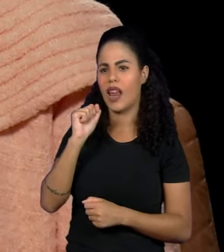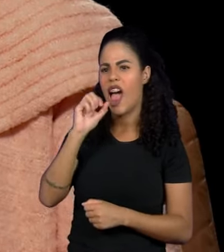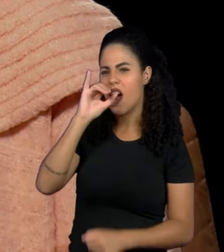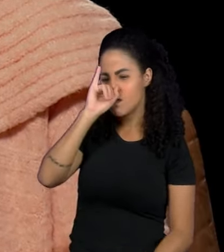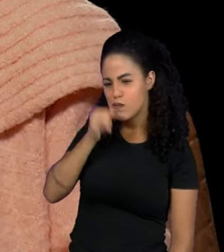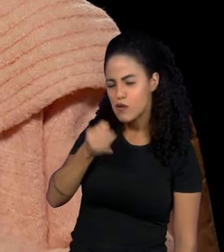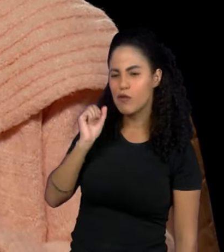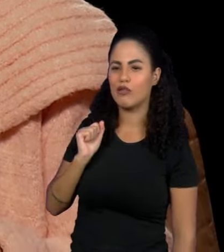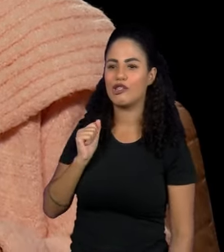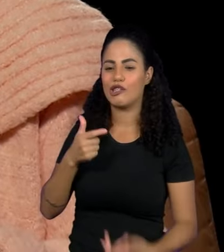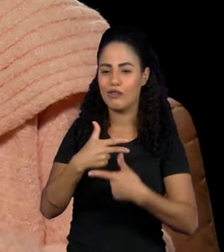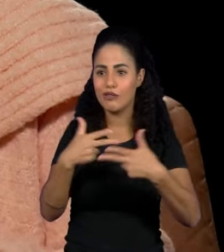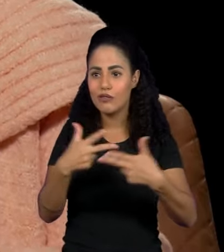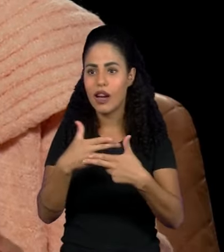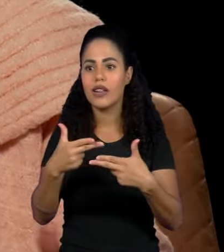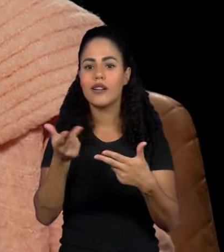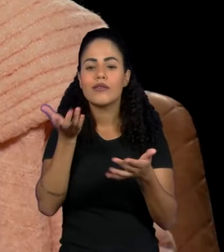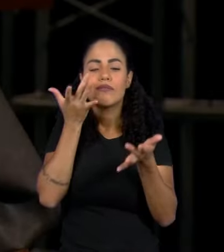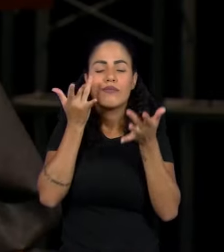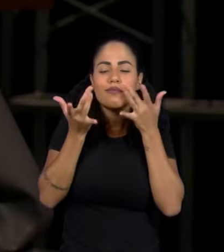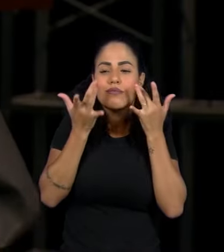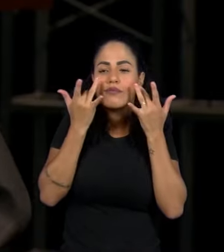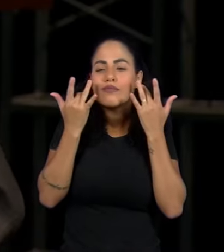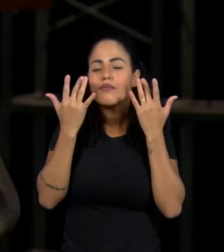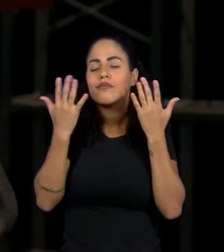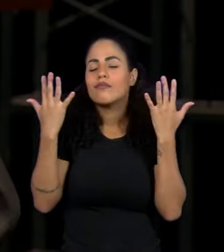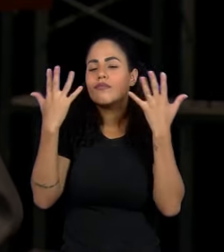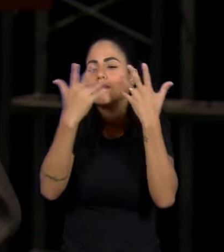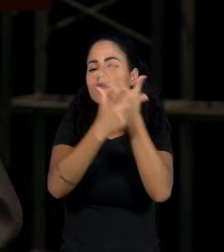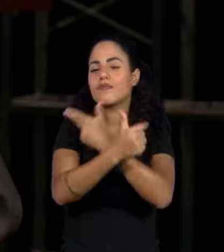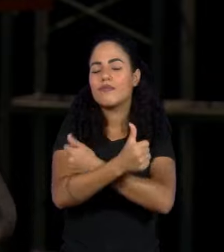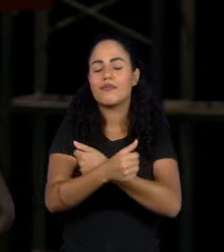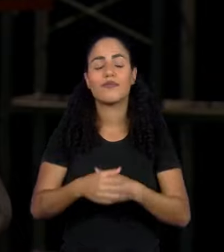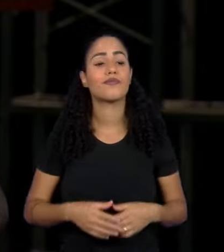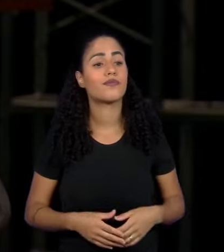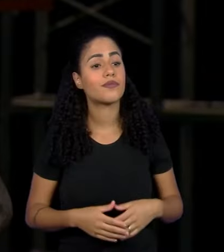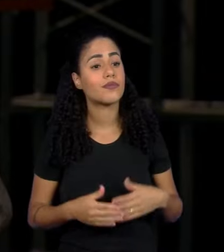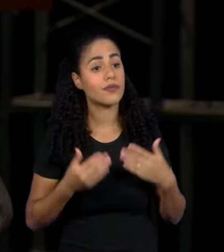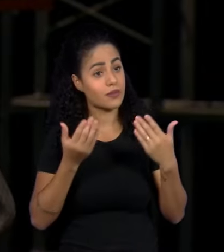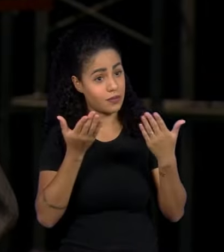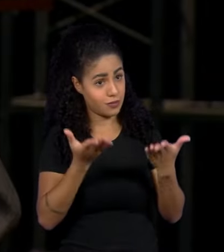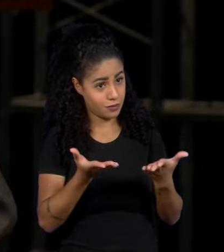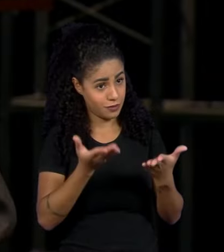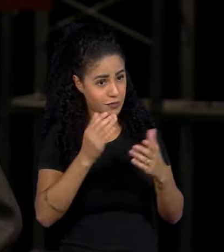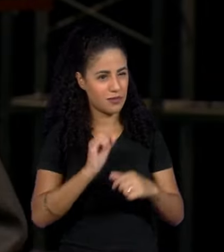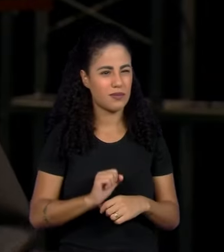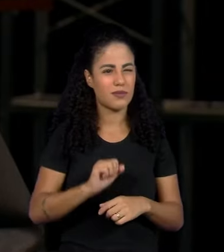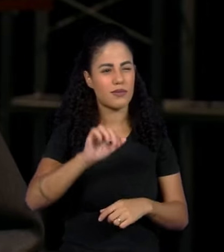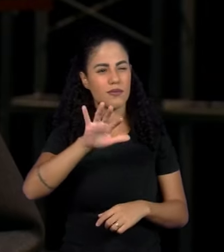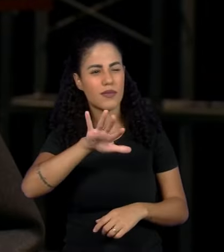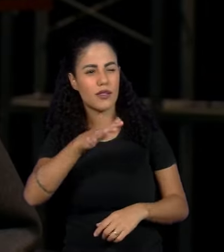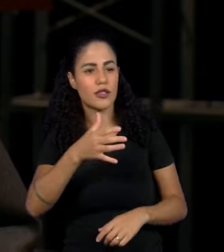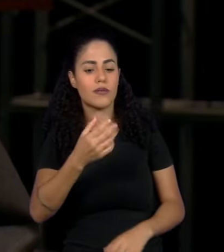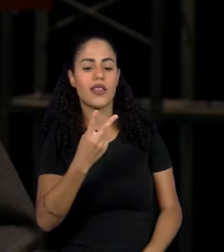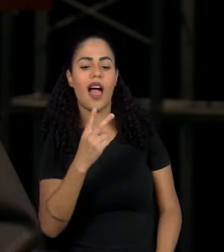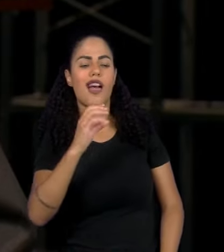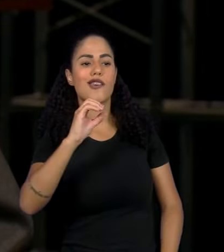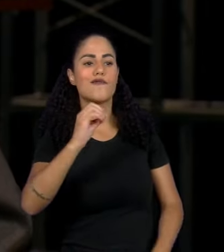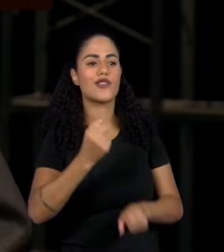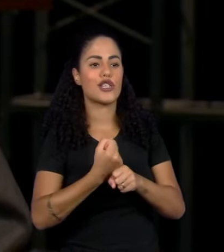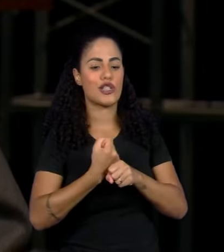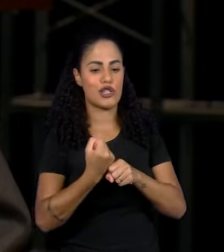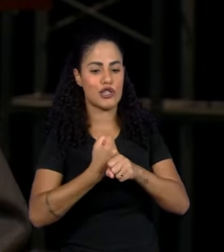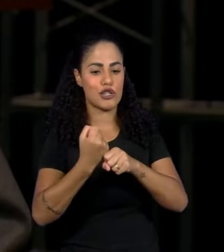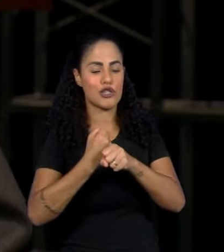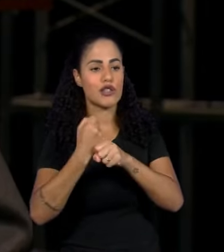E fizemos programas lindos. Norma, e você tem aproximadamente 20 espetáculos no currículo,